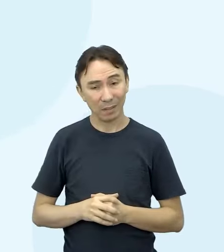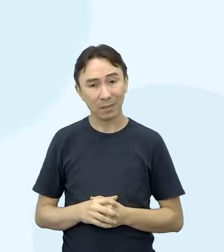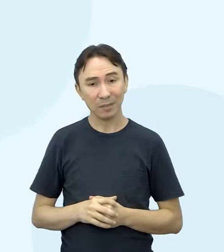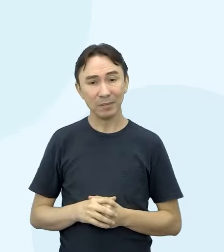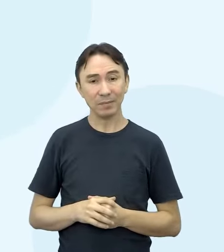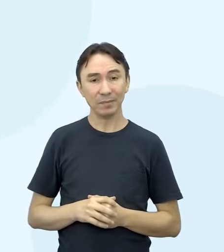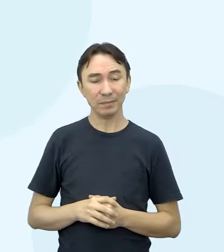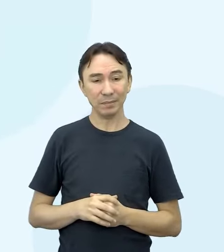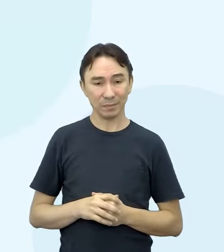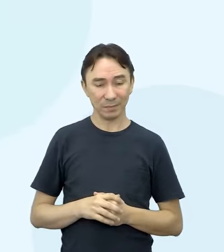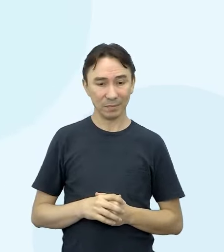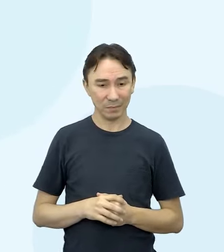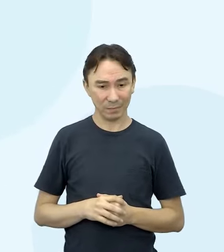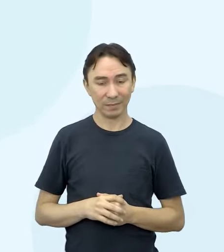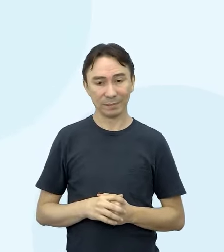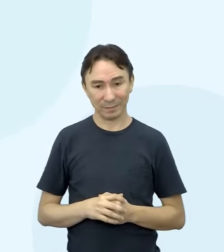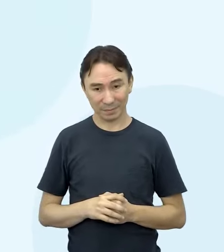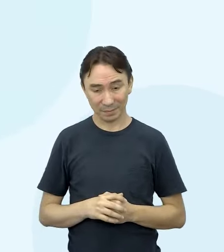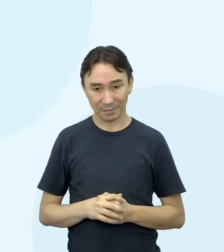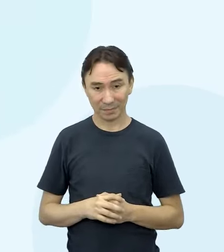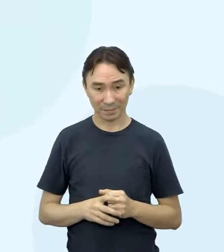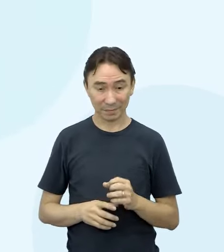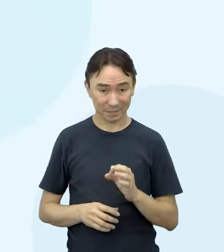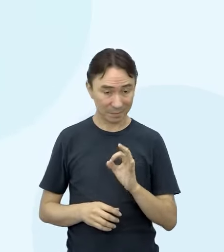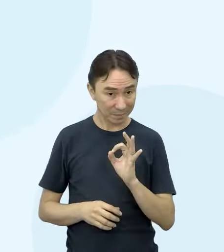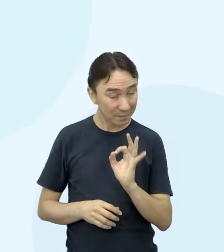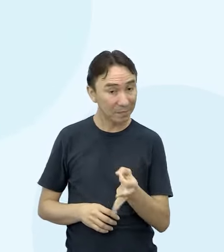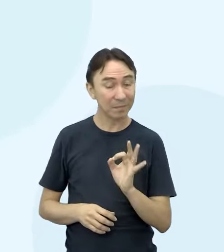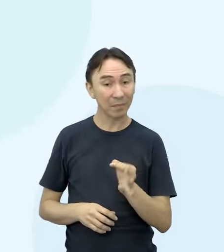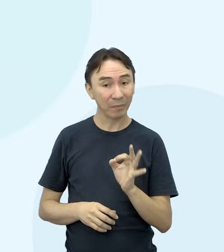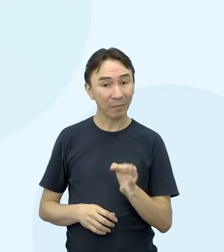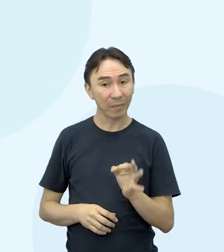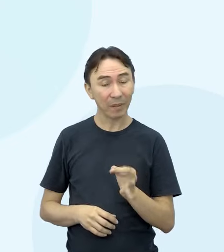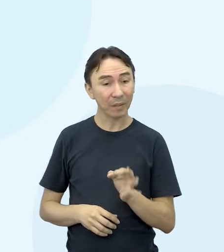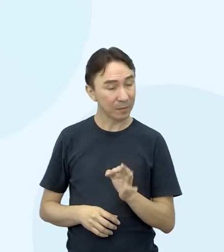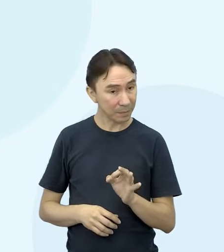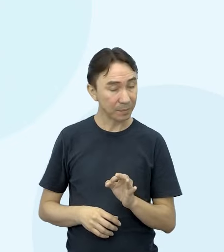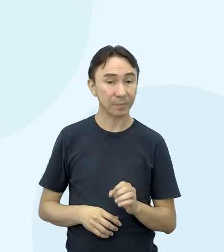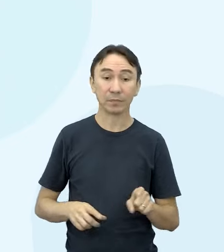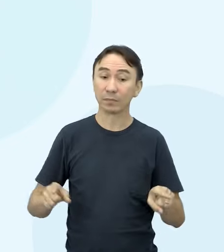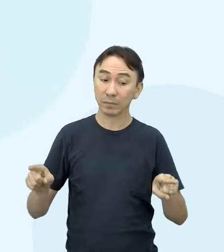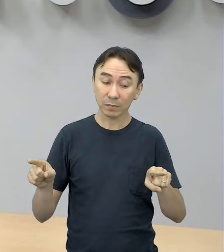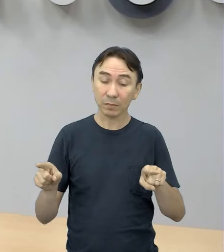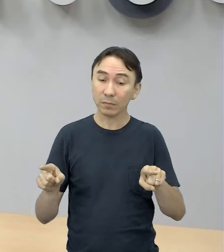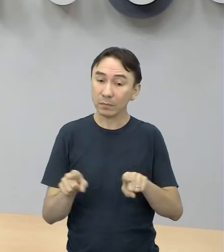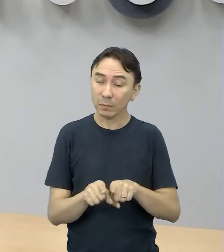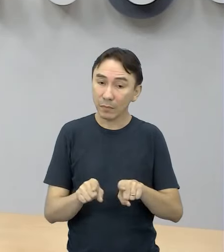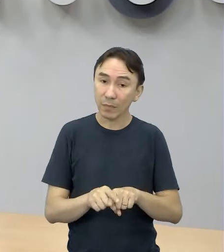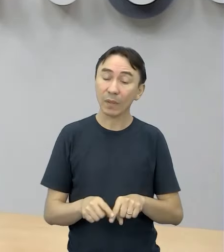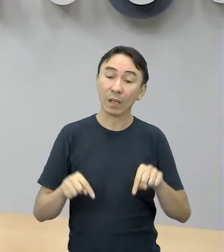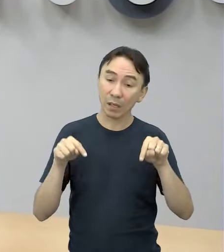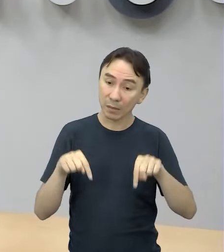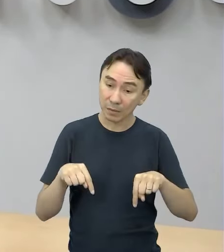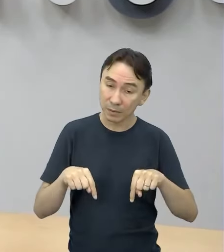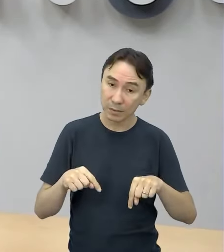vertical? Horizontal. E só lembrar que a ênfase hoje aqui é na integração das atividades e do ponto de